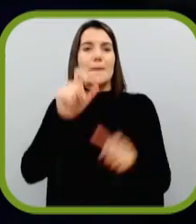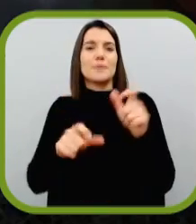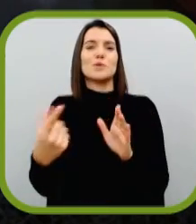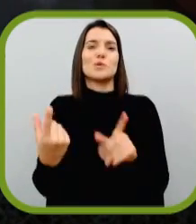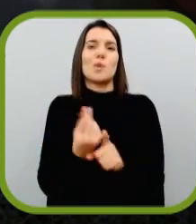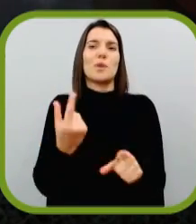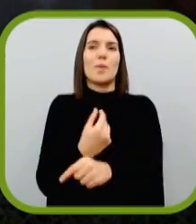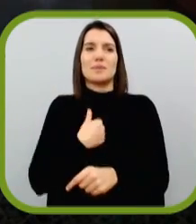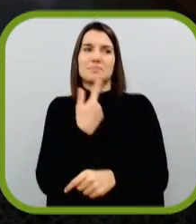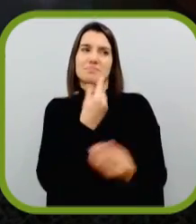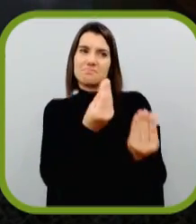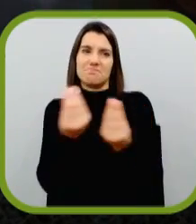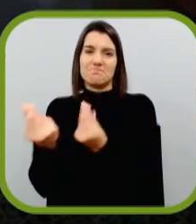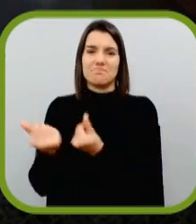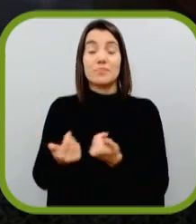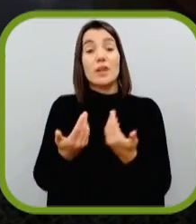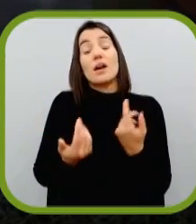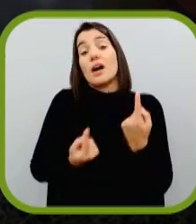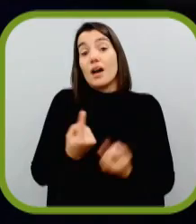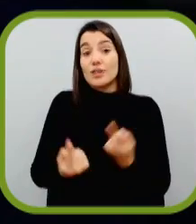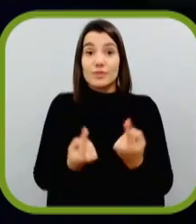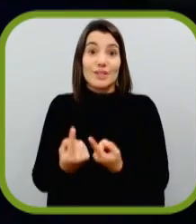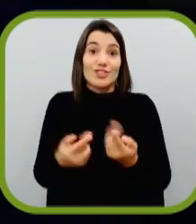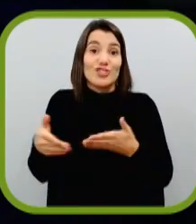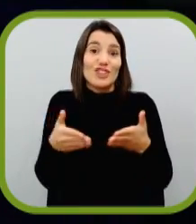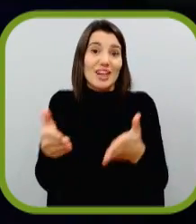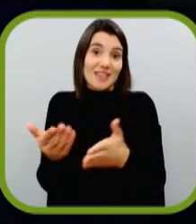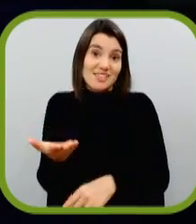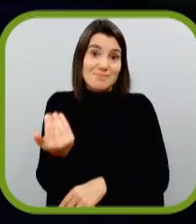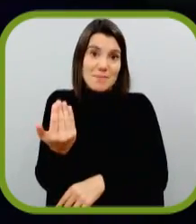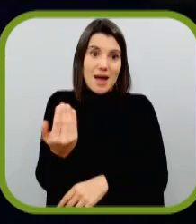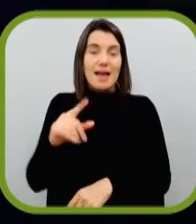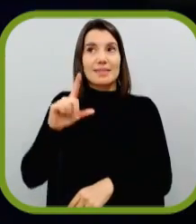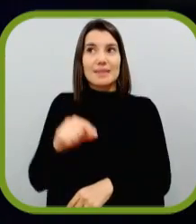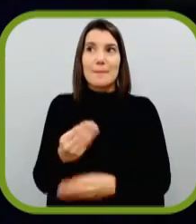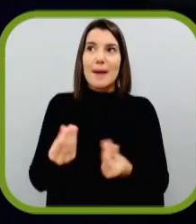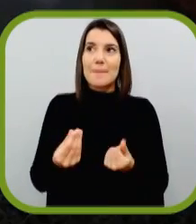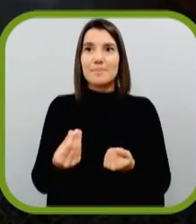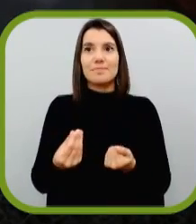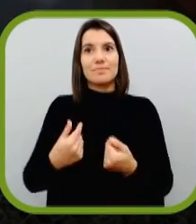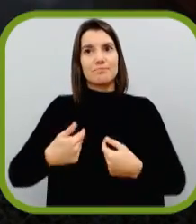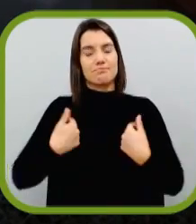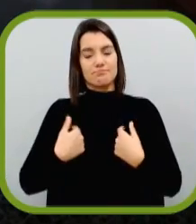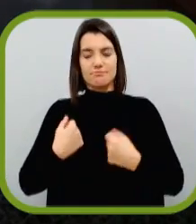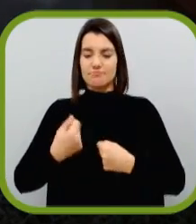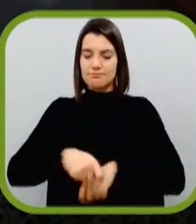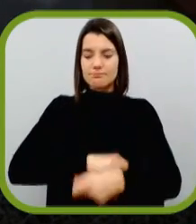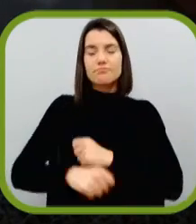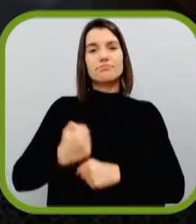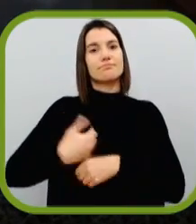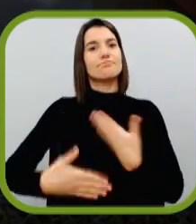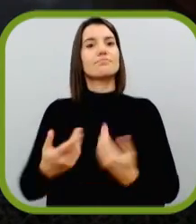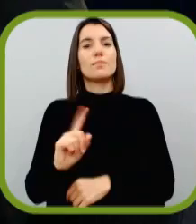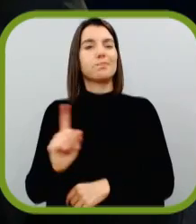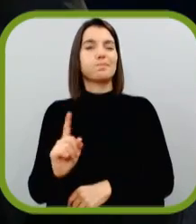senso comum. Isso tem a ver, às vezes, com exatamente alguma falta de estratégia e alguma atitude reativa dos